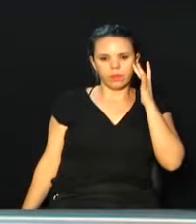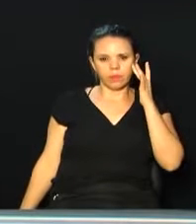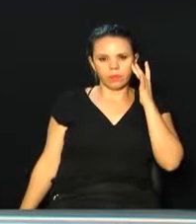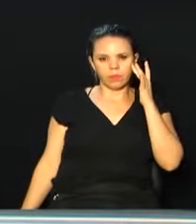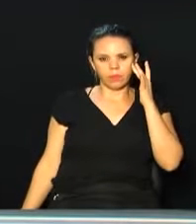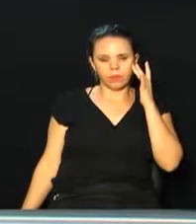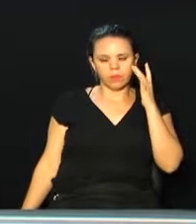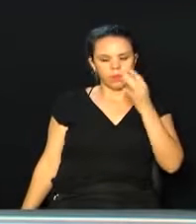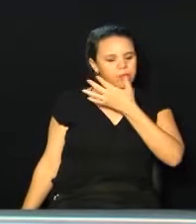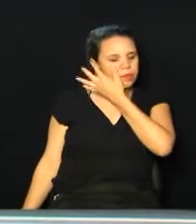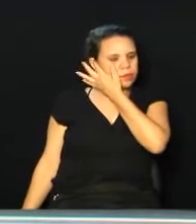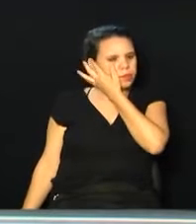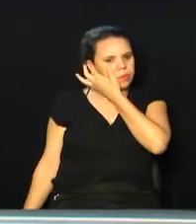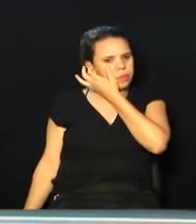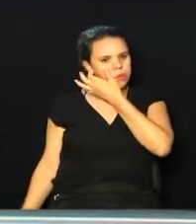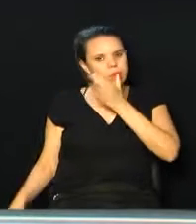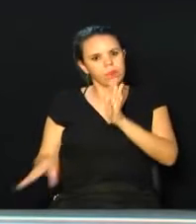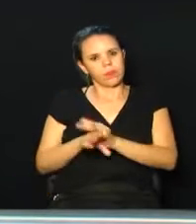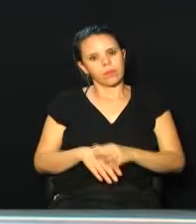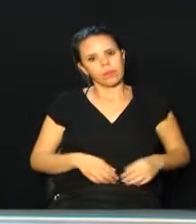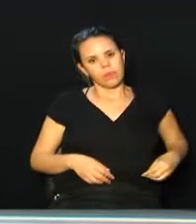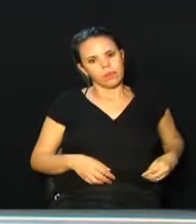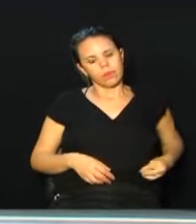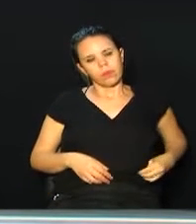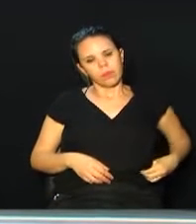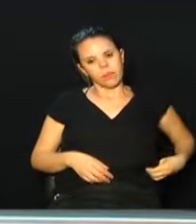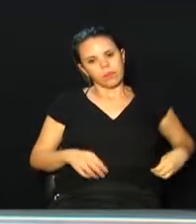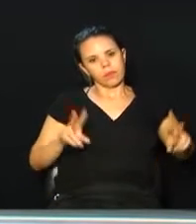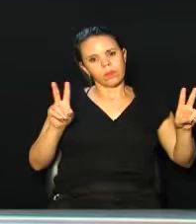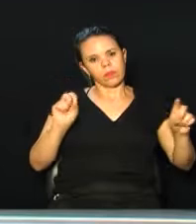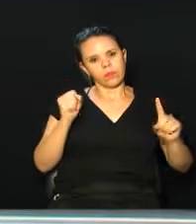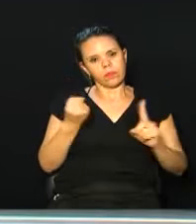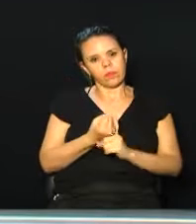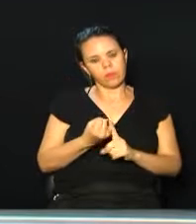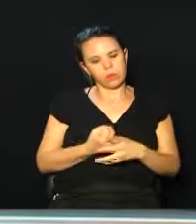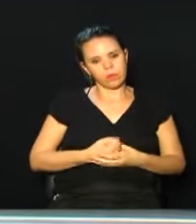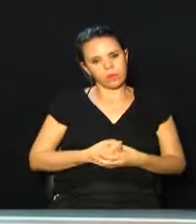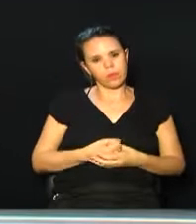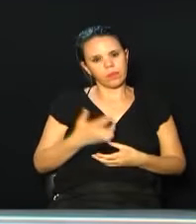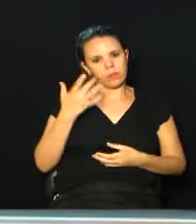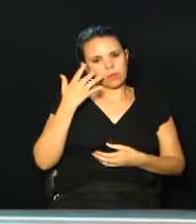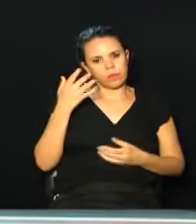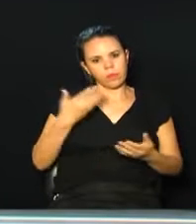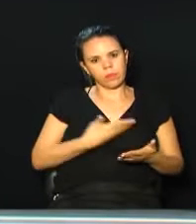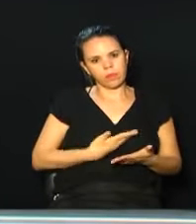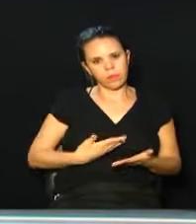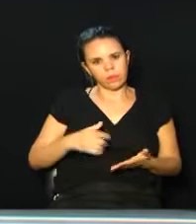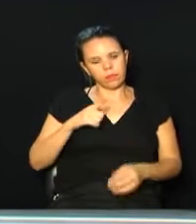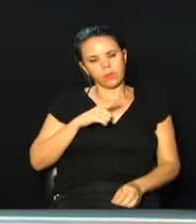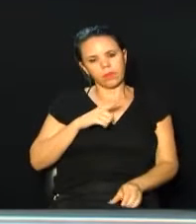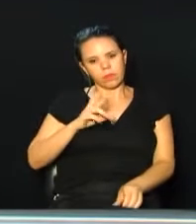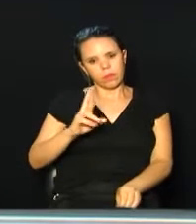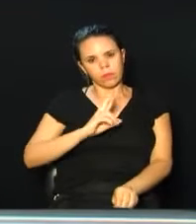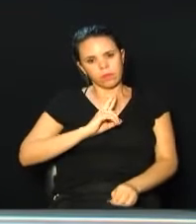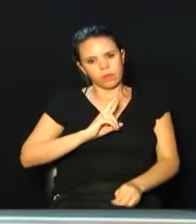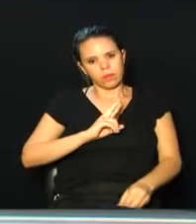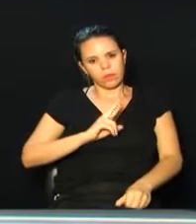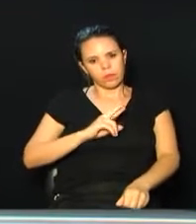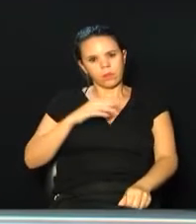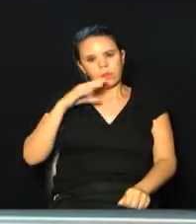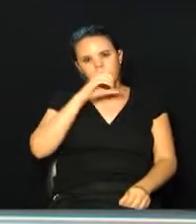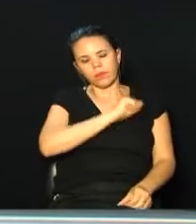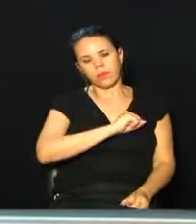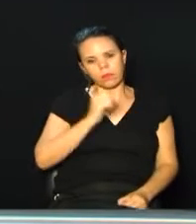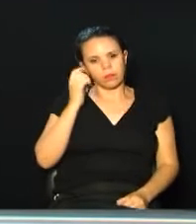para a gente chega muito nessa questão social mesmo, e que eu acho que o poder público ele tem que ter uma resposta quanto mais rápido